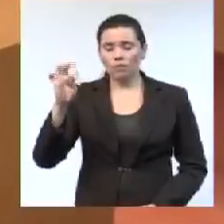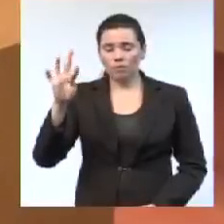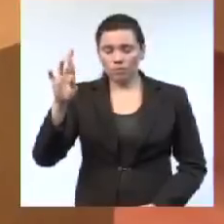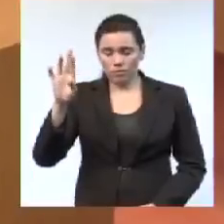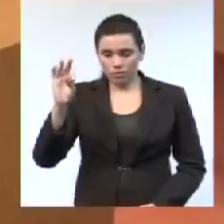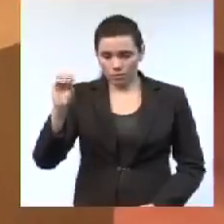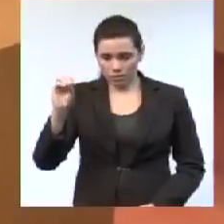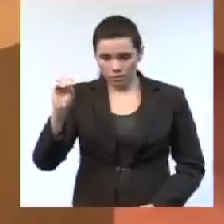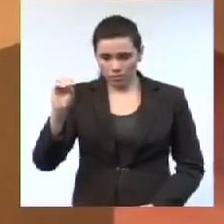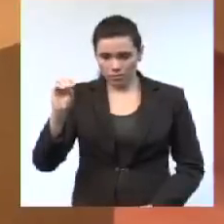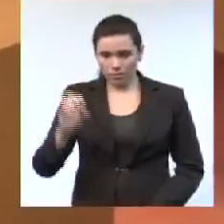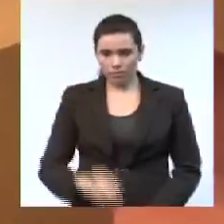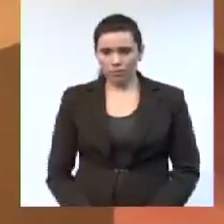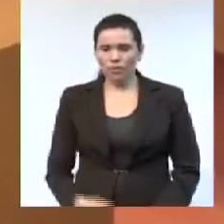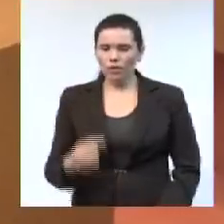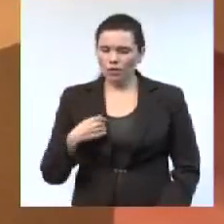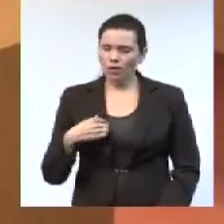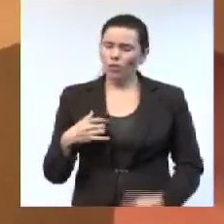um companheiro dele de partido.